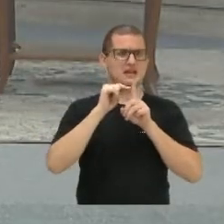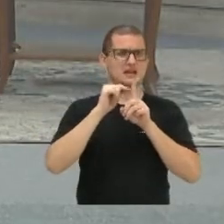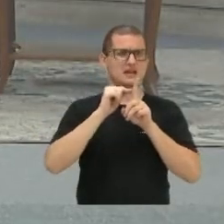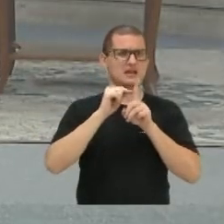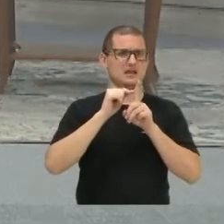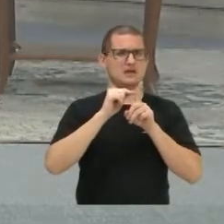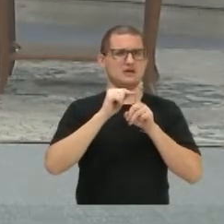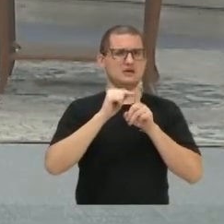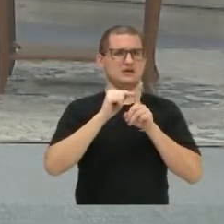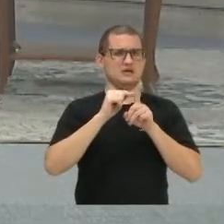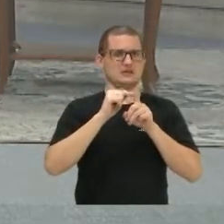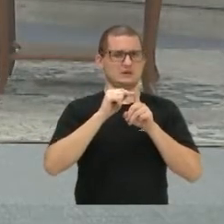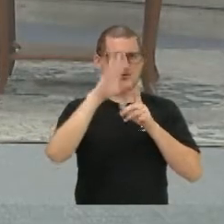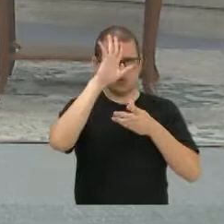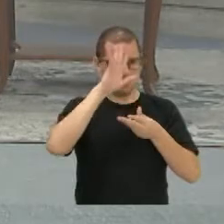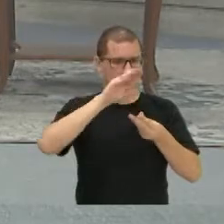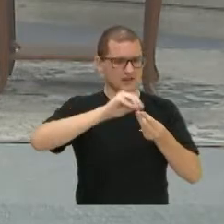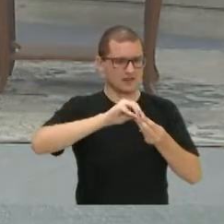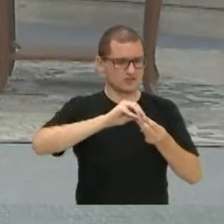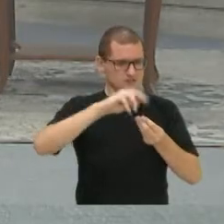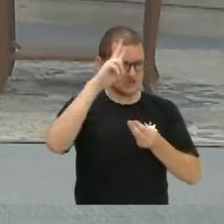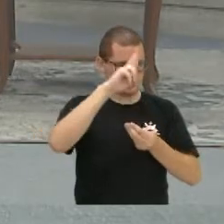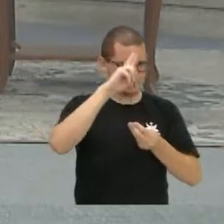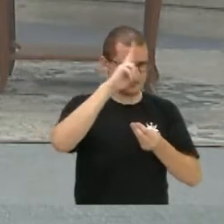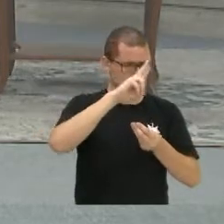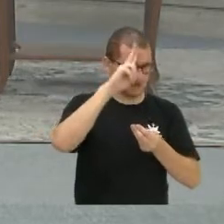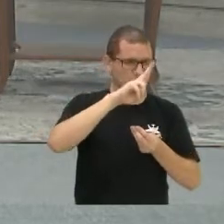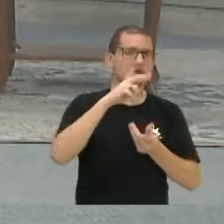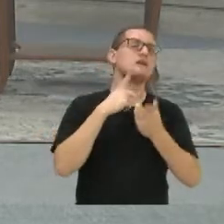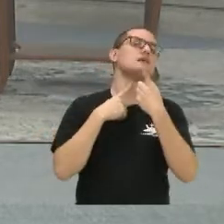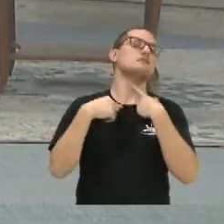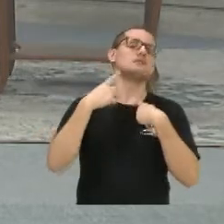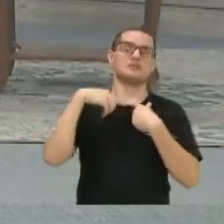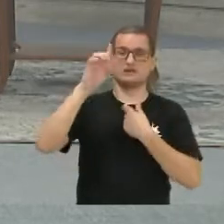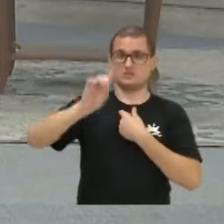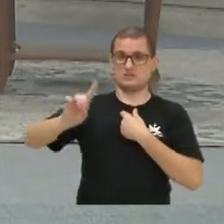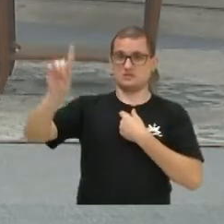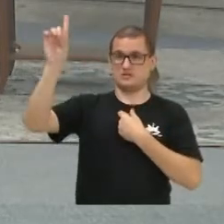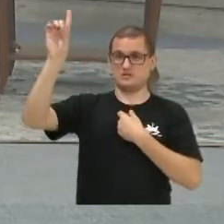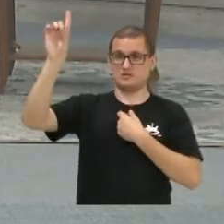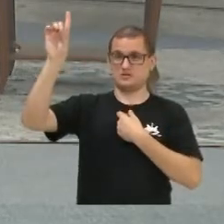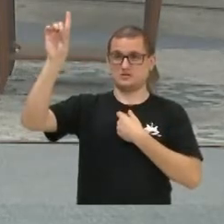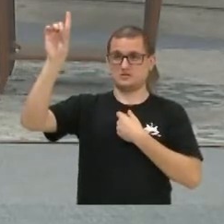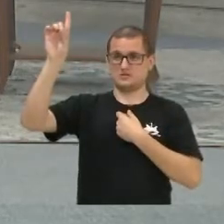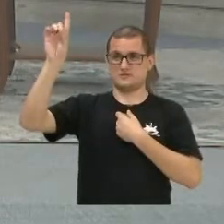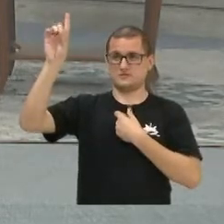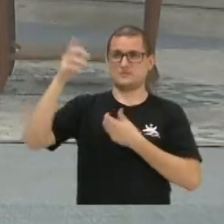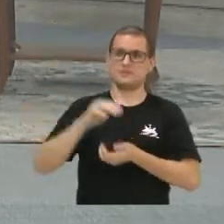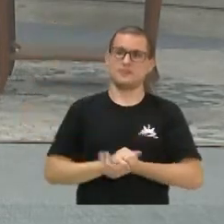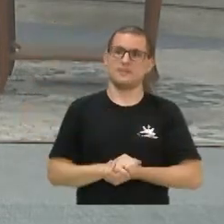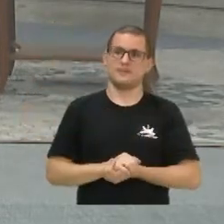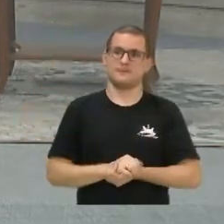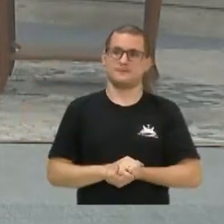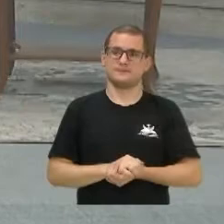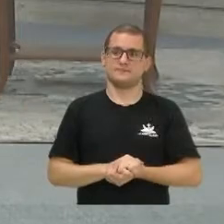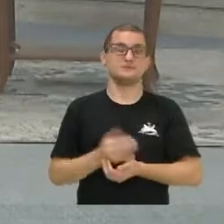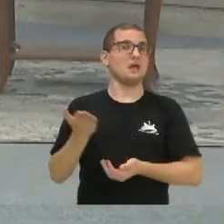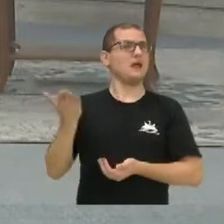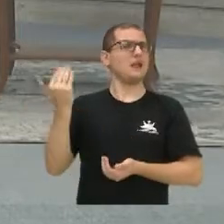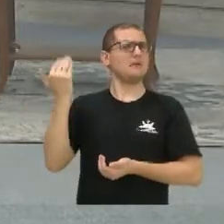história segundo os critérios de deus o leitor da época como interpretar